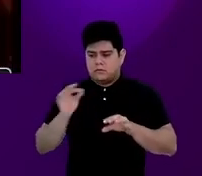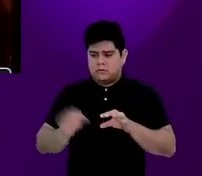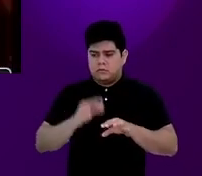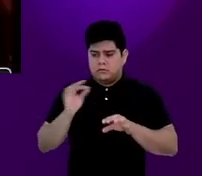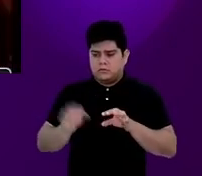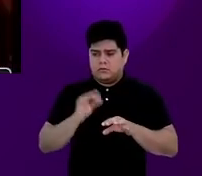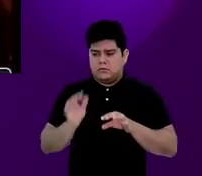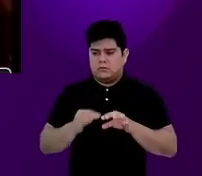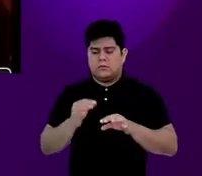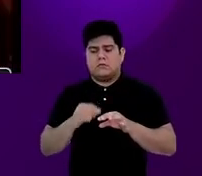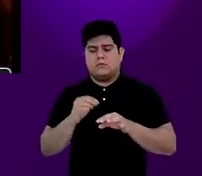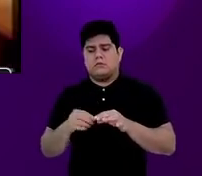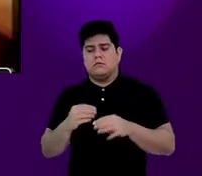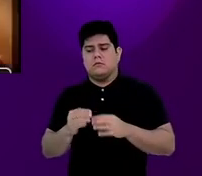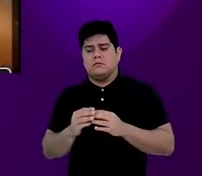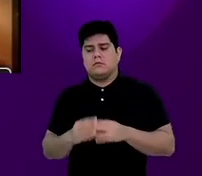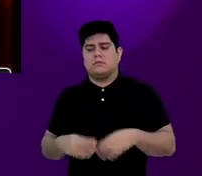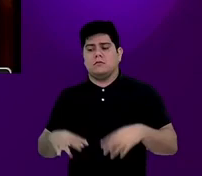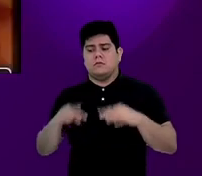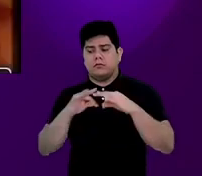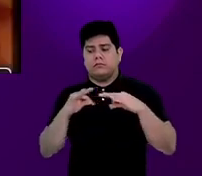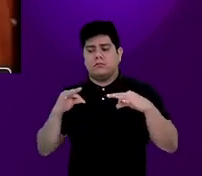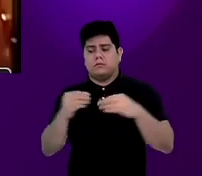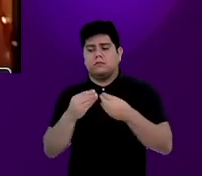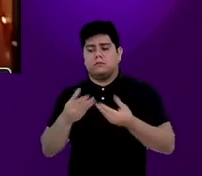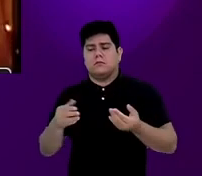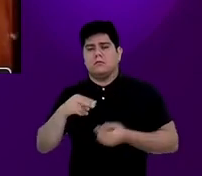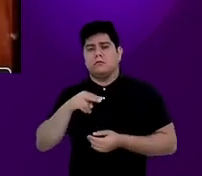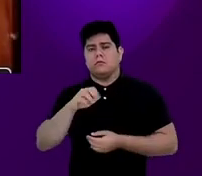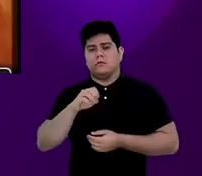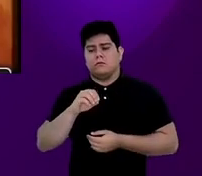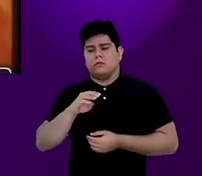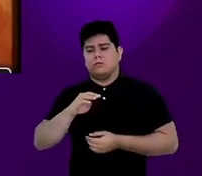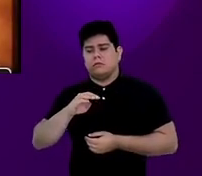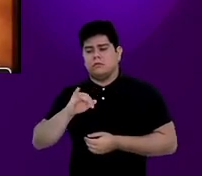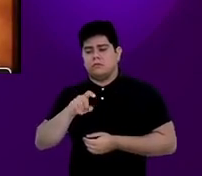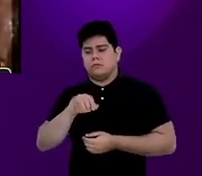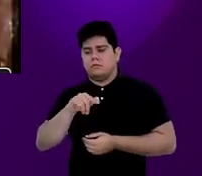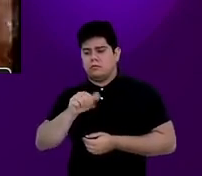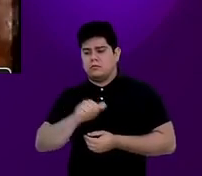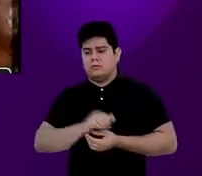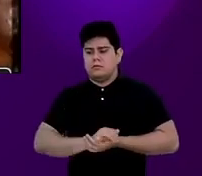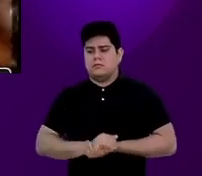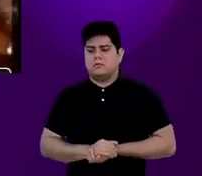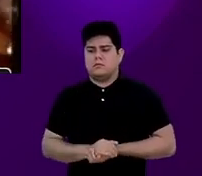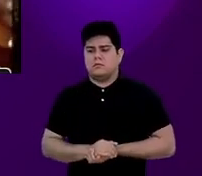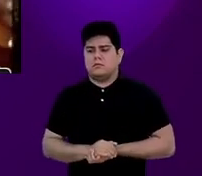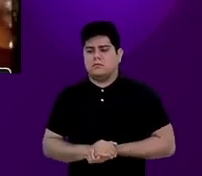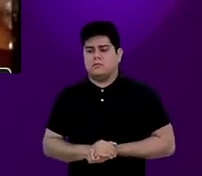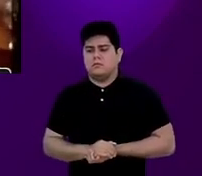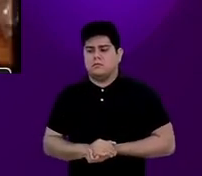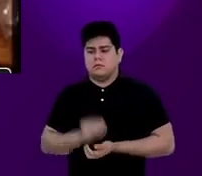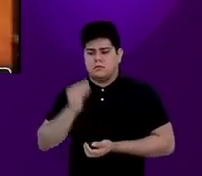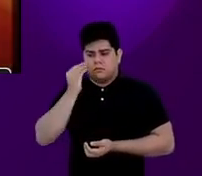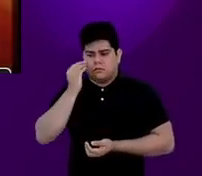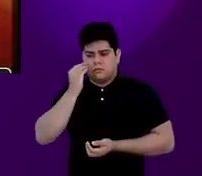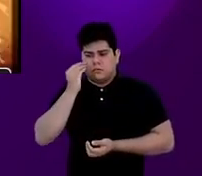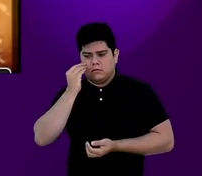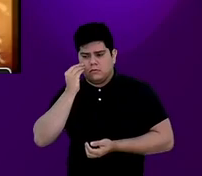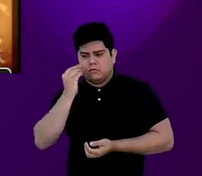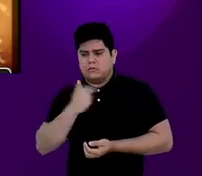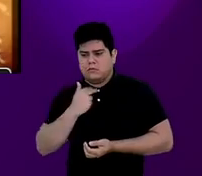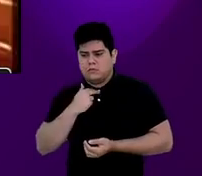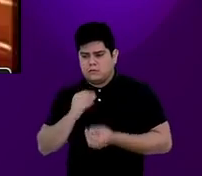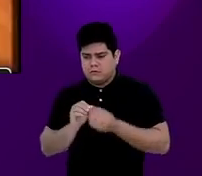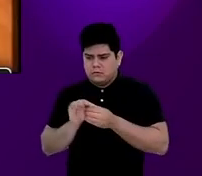da neobexiga, conformando toda essa neobexiga em algo esférico, né? Então, faz o teste de estanqueidade, não pode vazar